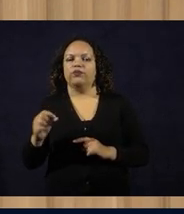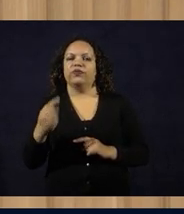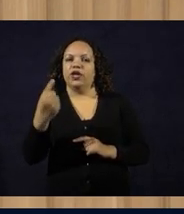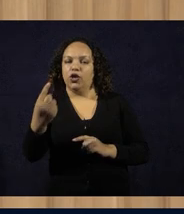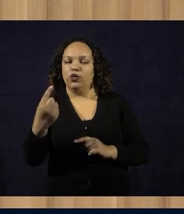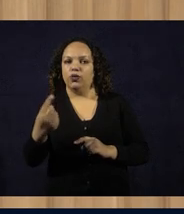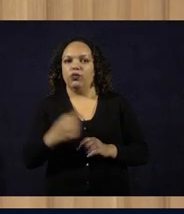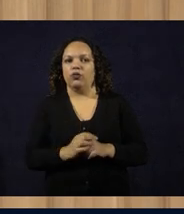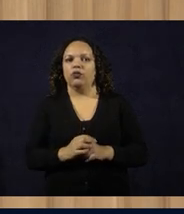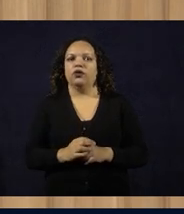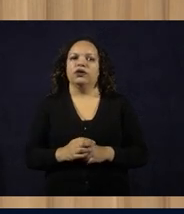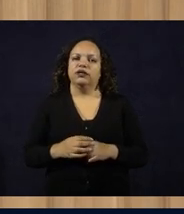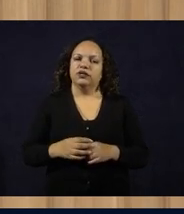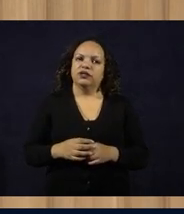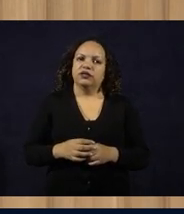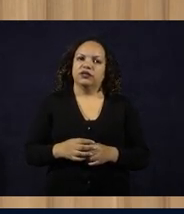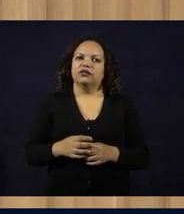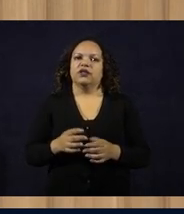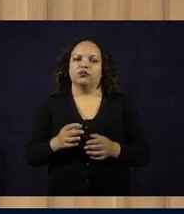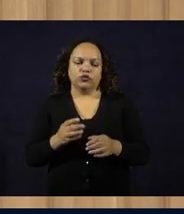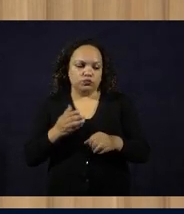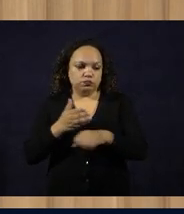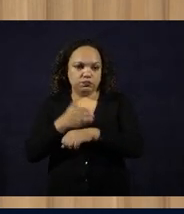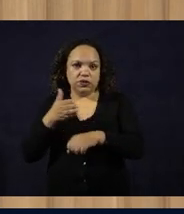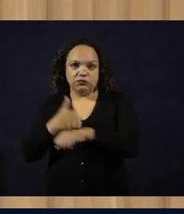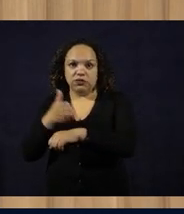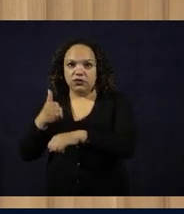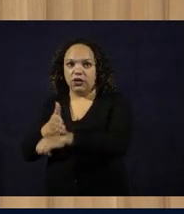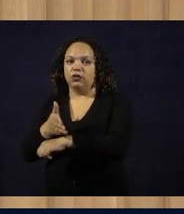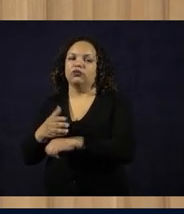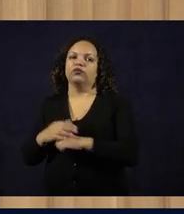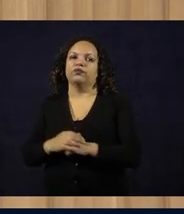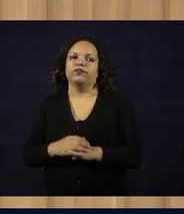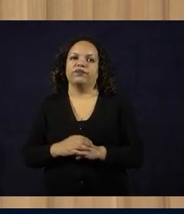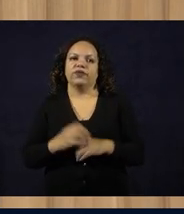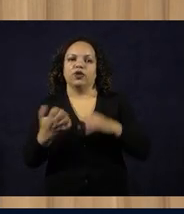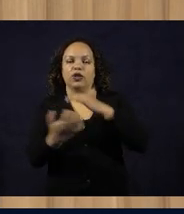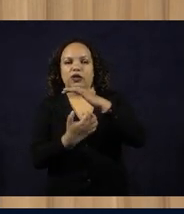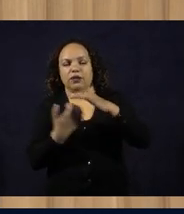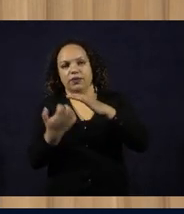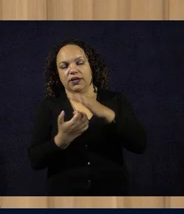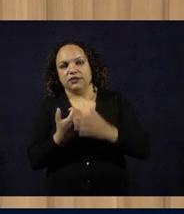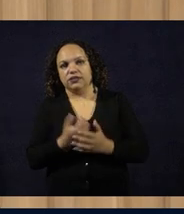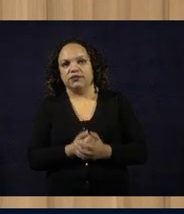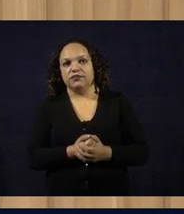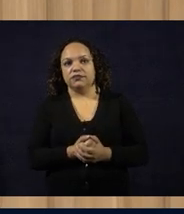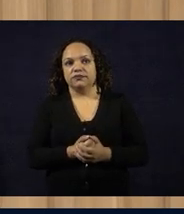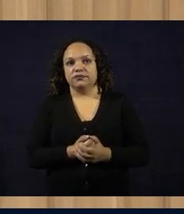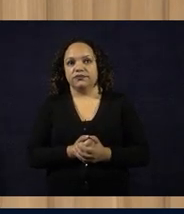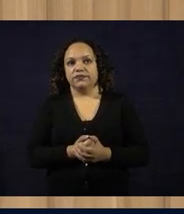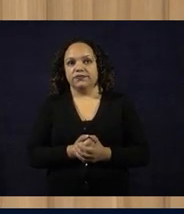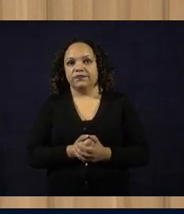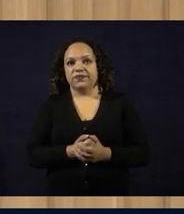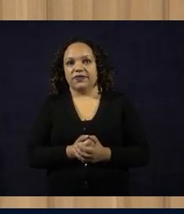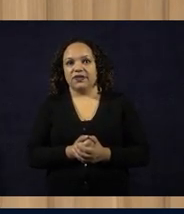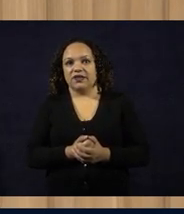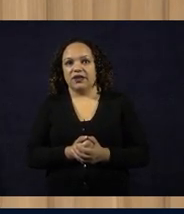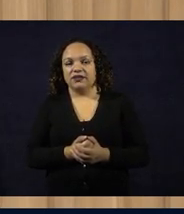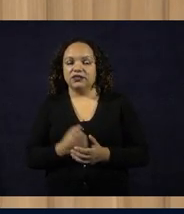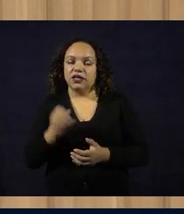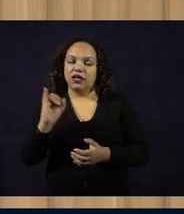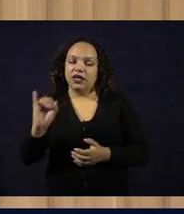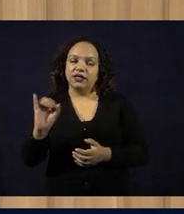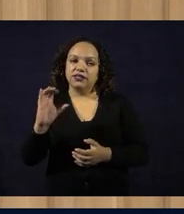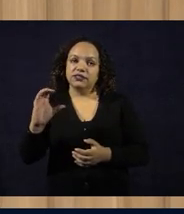algodoeira e os armazéns que nós estamos instalando agora estão implementando a 9001 Então esse assunto esse G